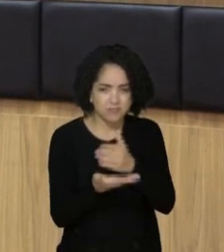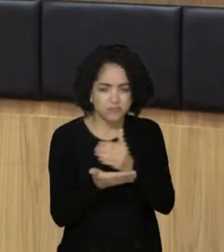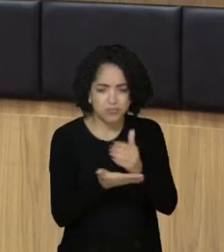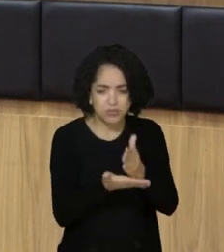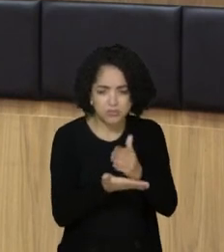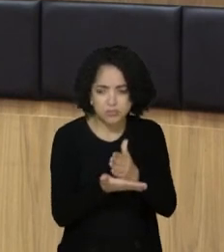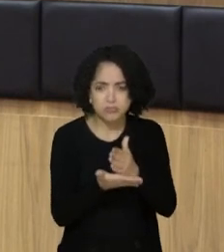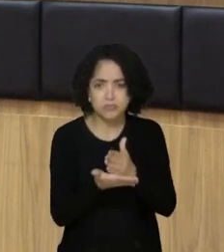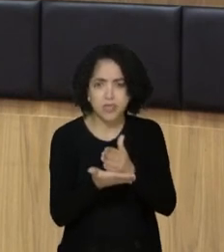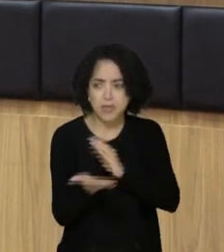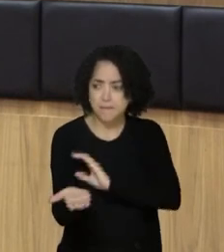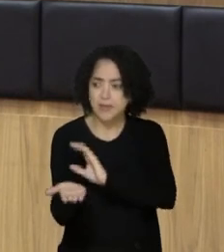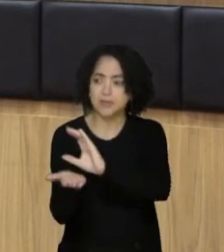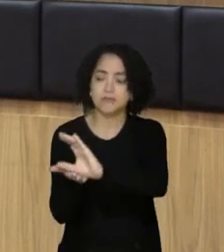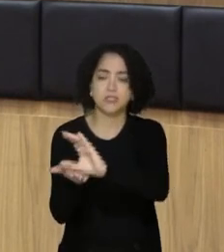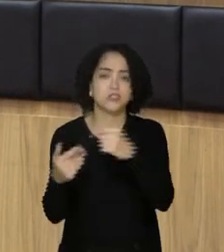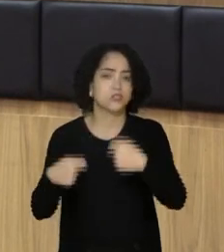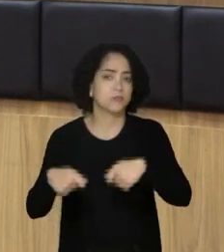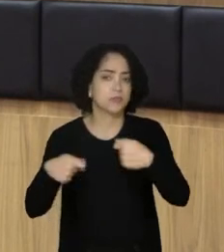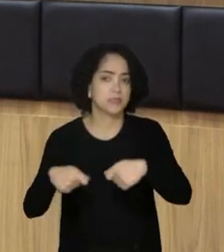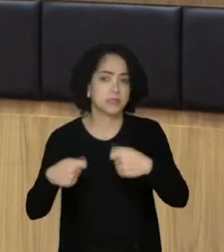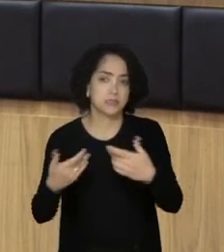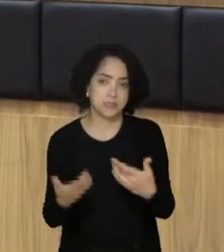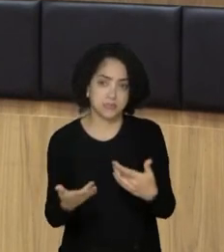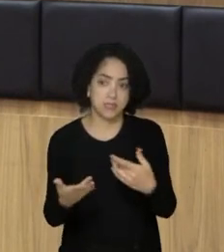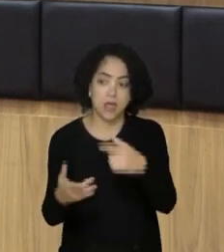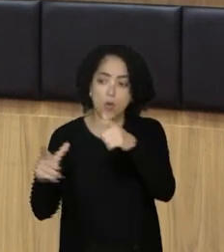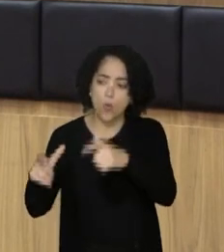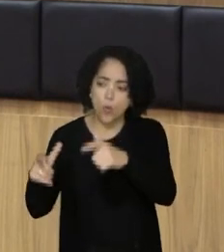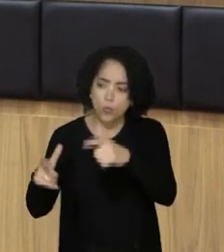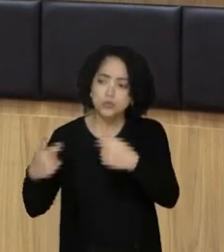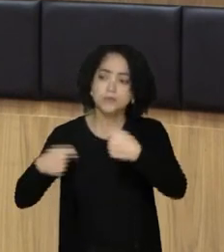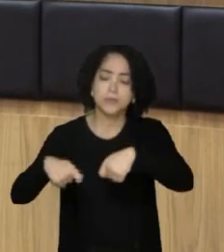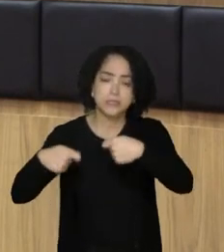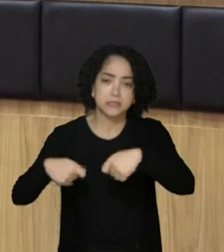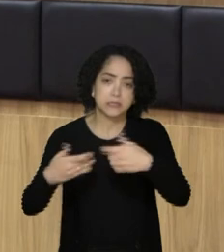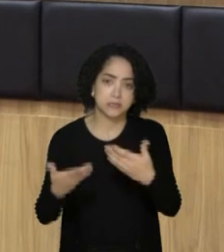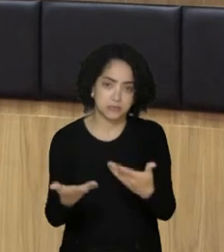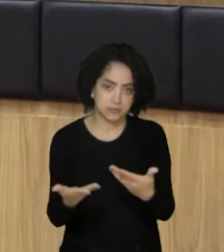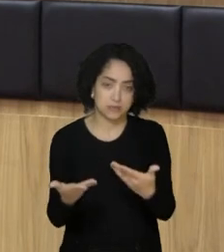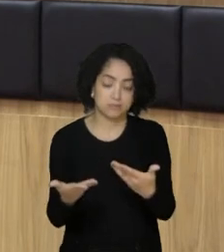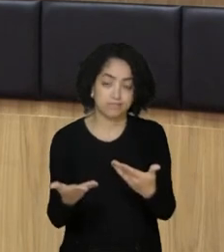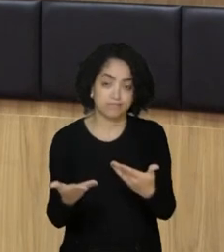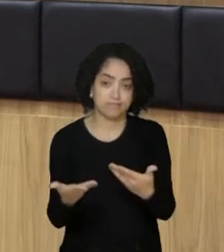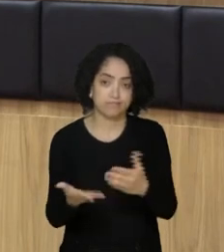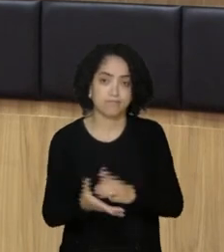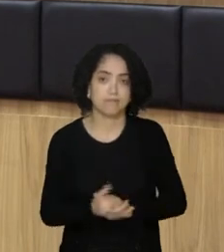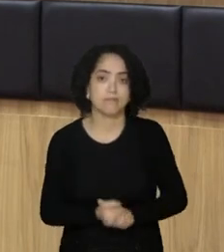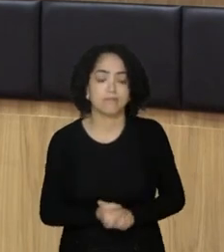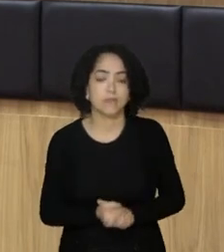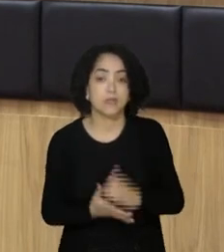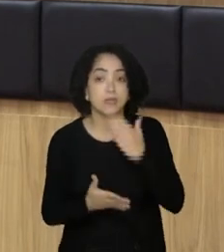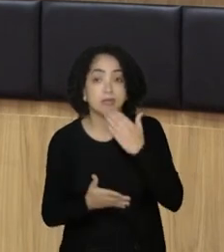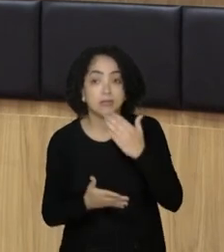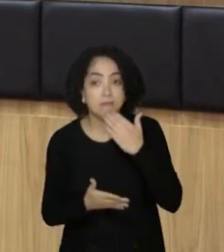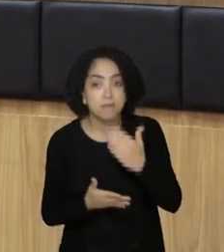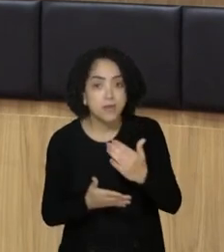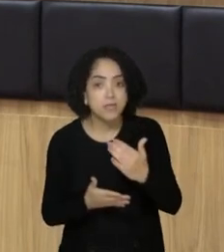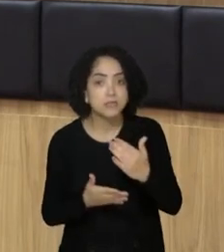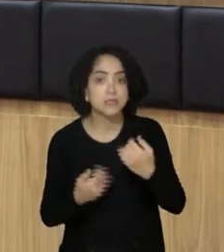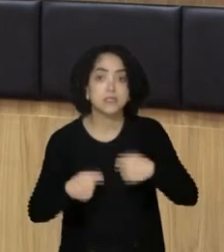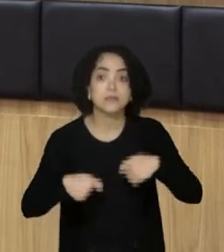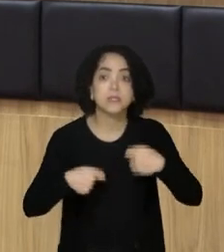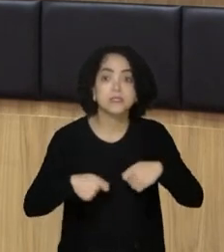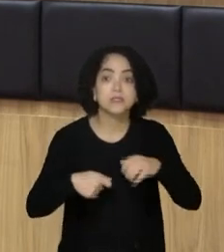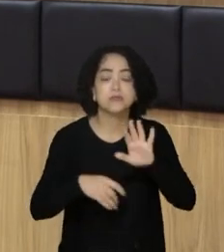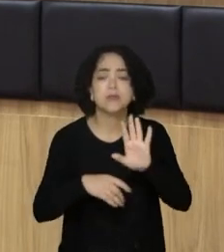colocados para investimentos aonde está sendo necessário e aonde está tendo essa demanda o que que